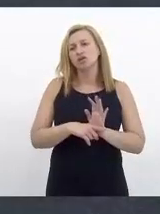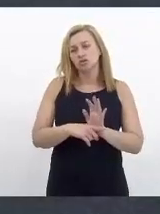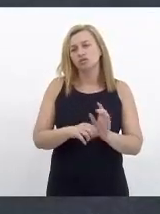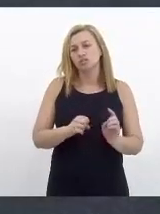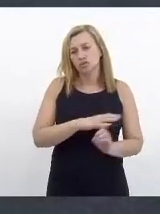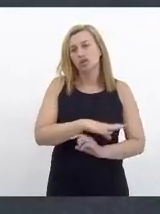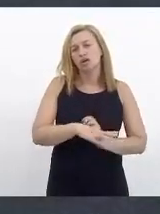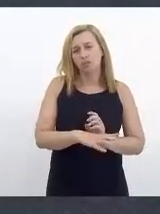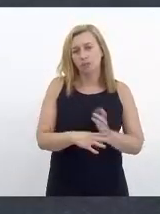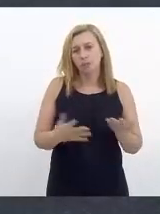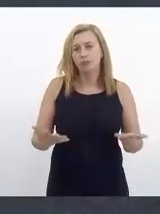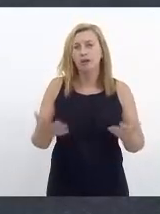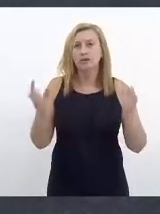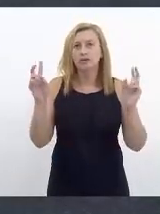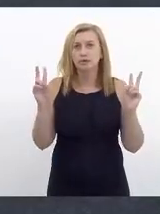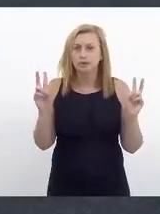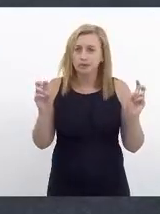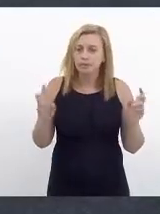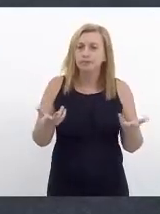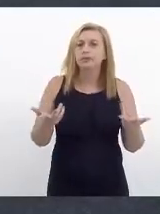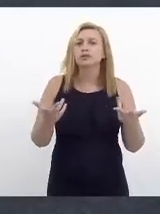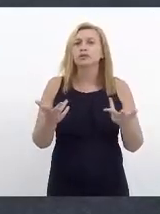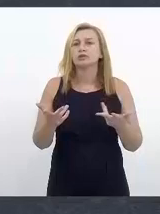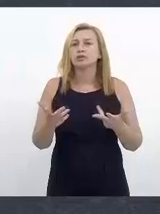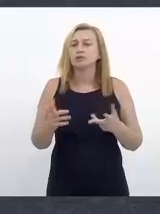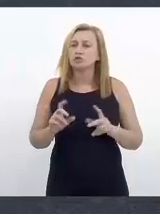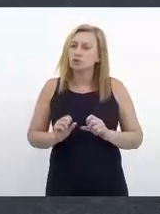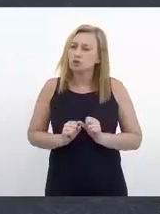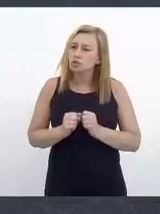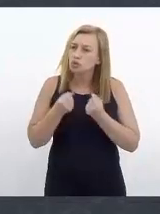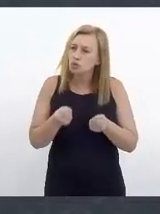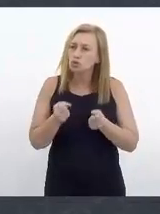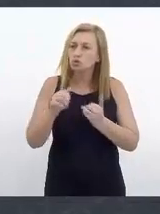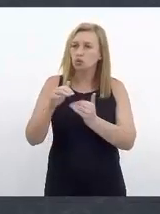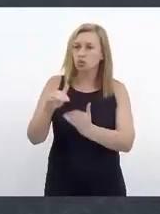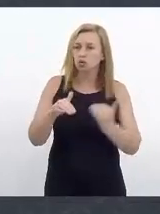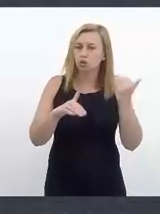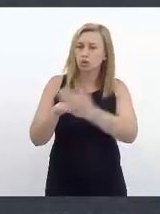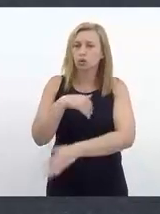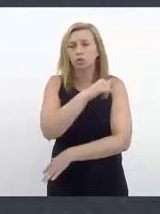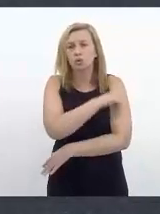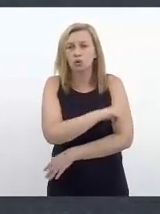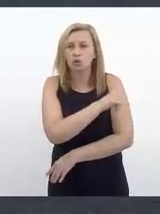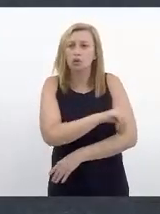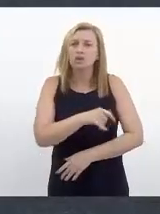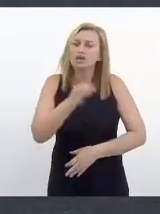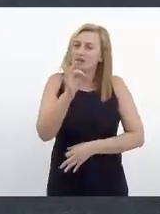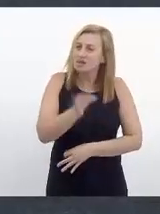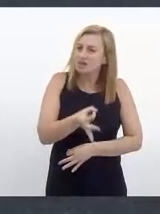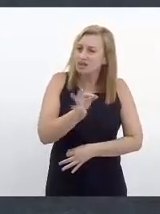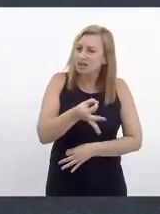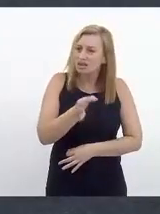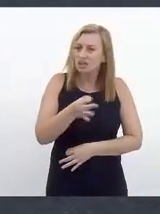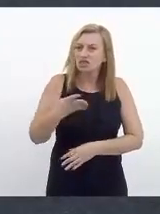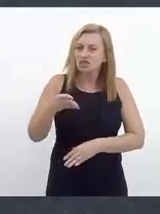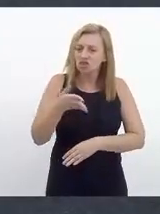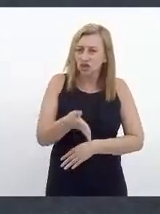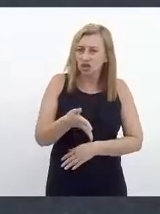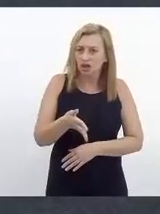Social, para essa casa, para que a gente efetive o Supera Rio, para que a gente, de fato, faça